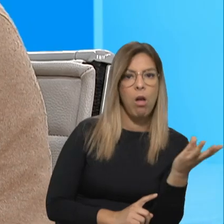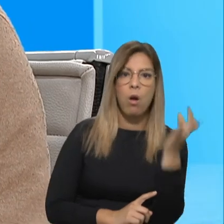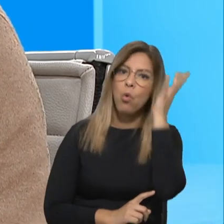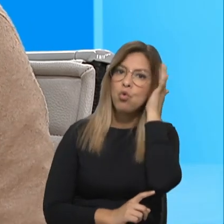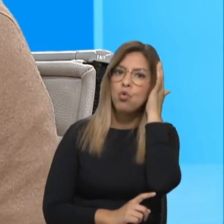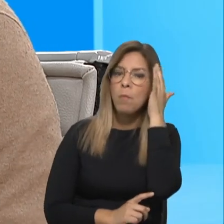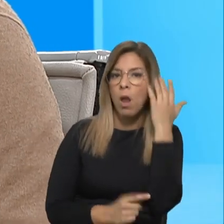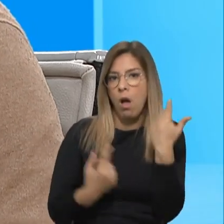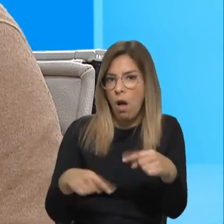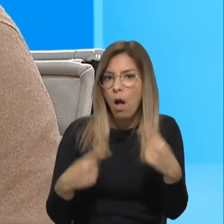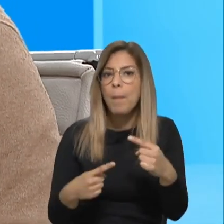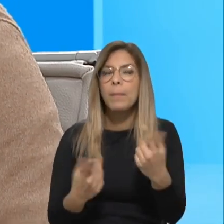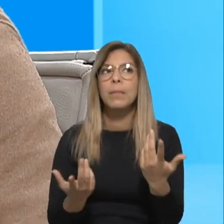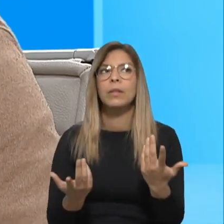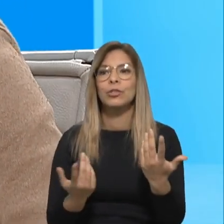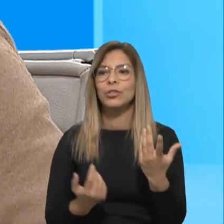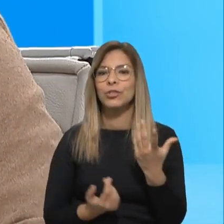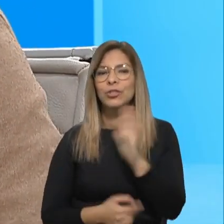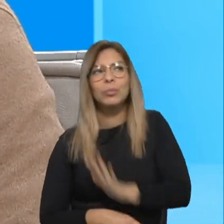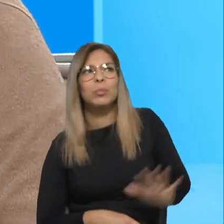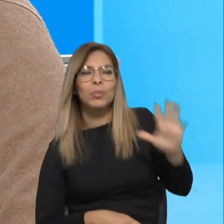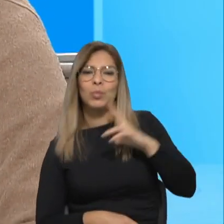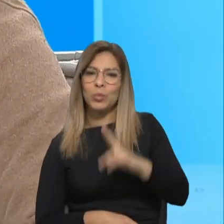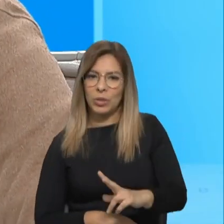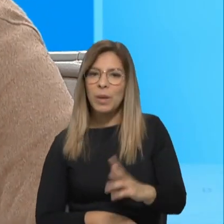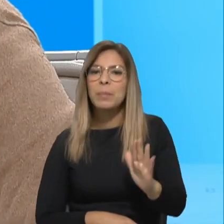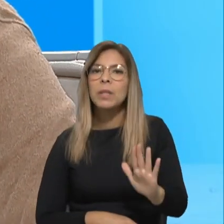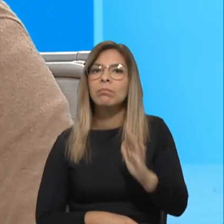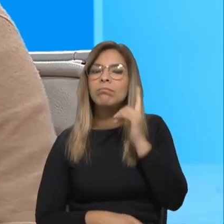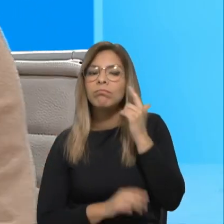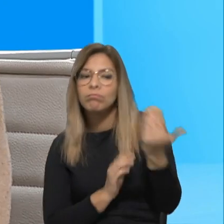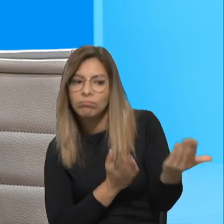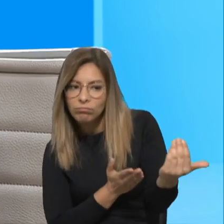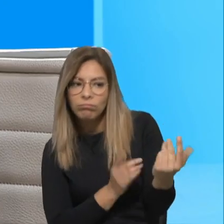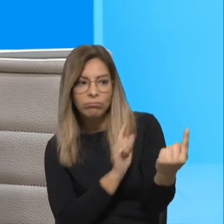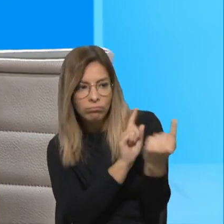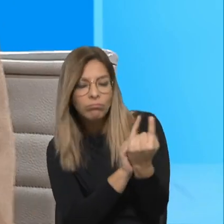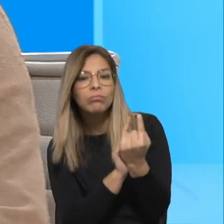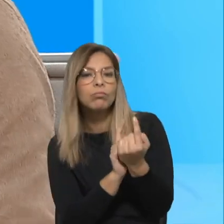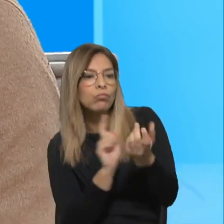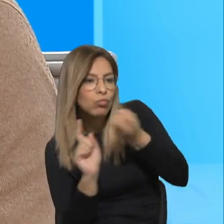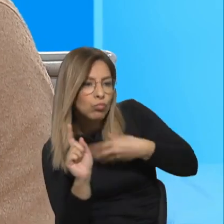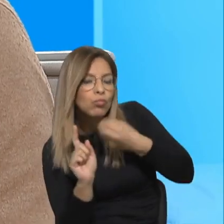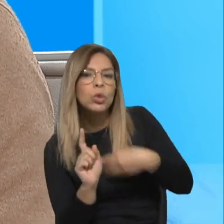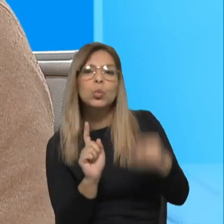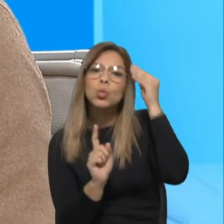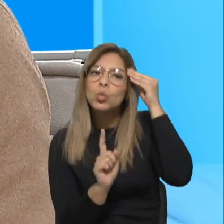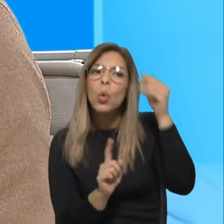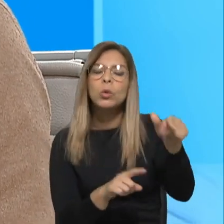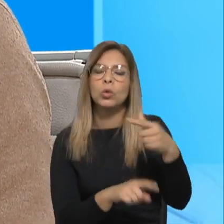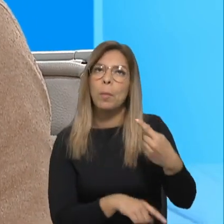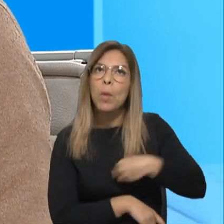estão no país. Portanto, nós temos que escutar, perceber as suas fragilidades, os seus sonhos que eles